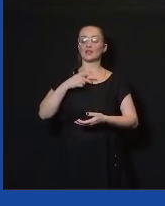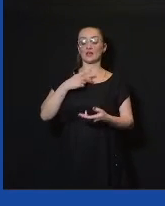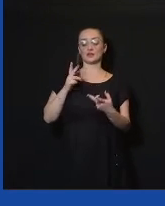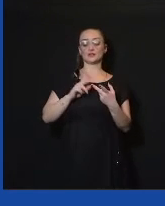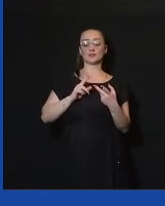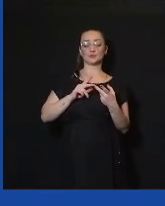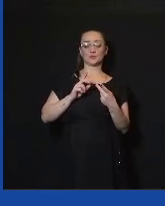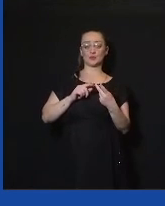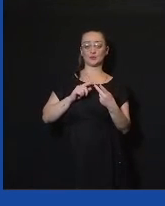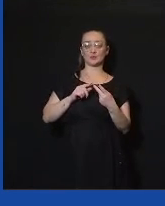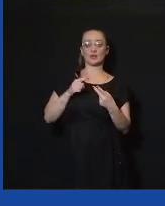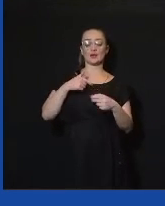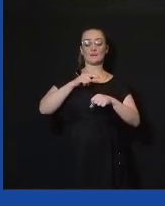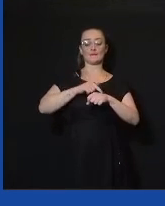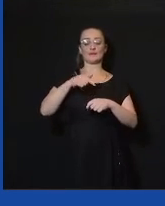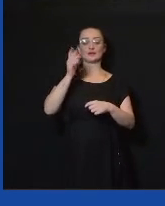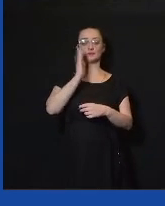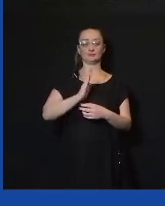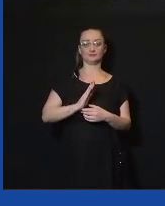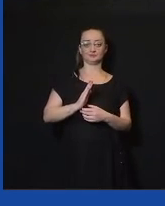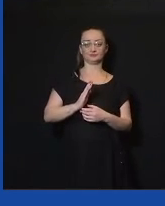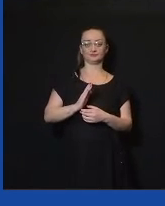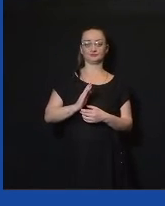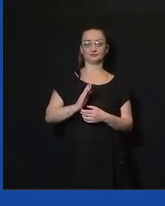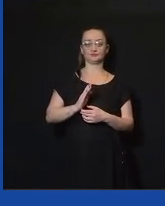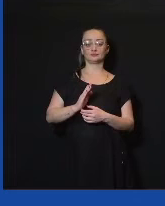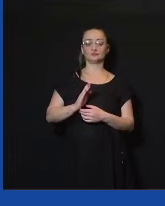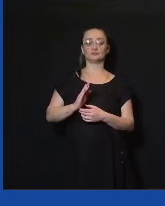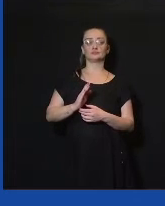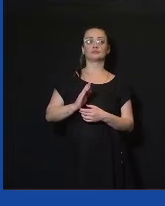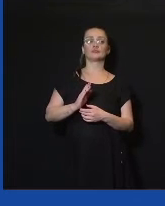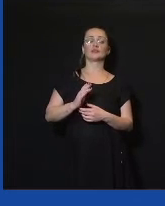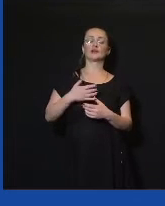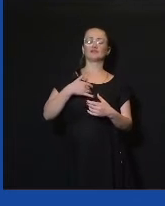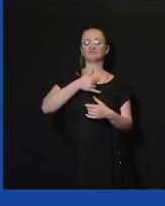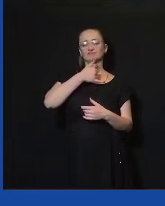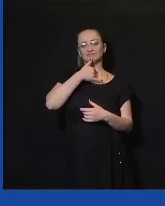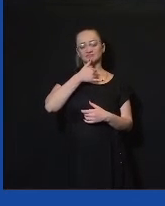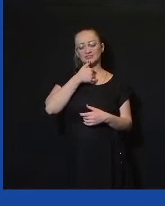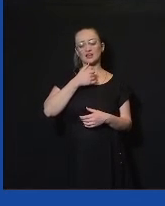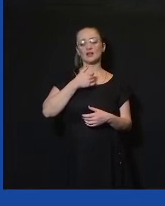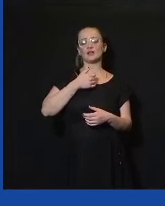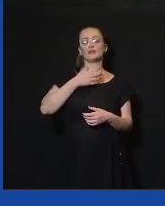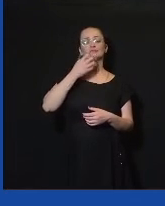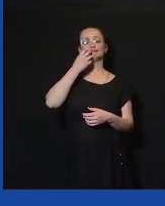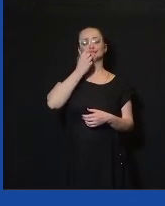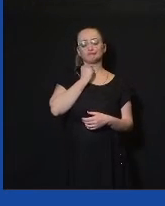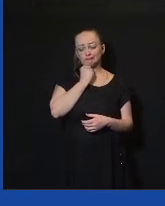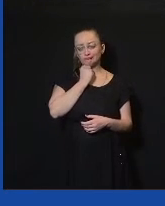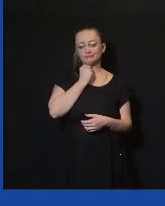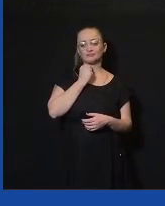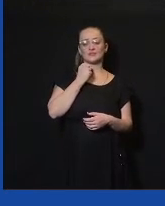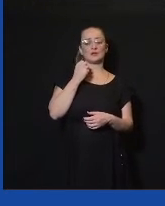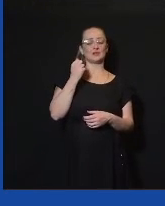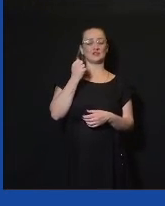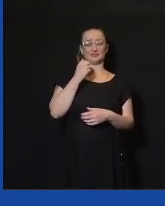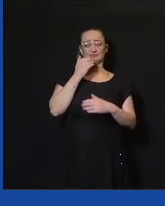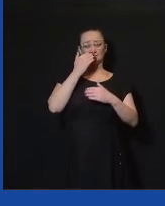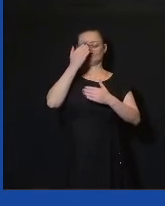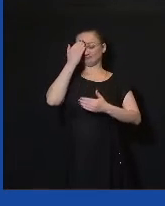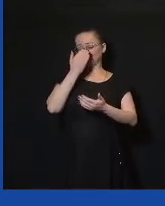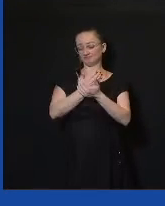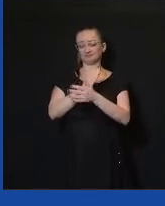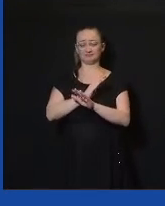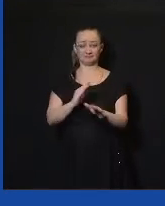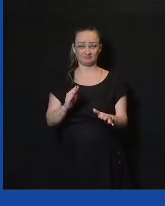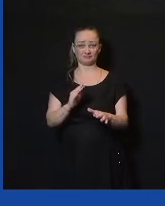Brasil em que as frustrações, as decepções, as desilusões das pessoas,